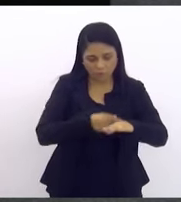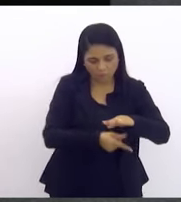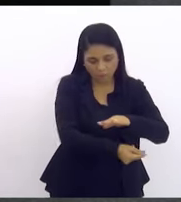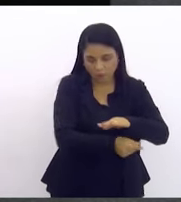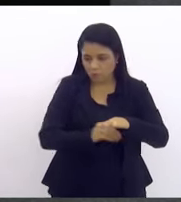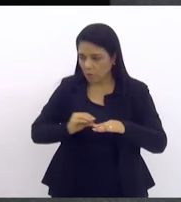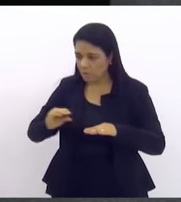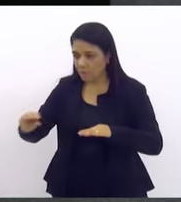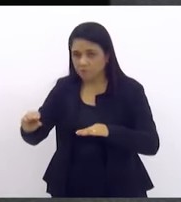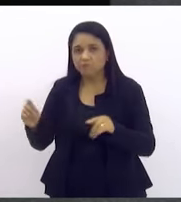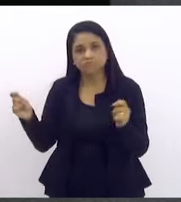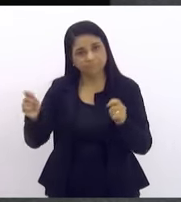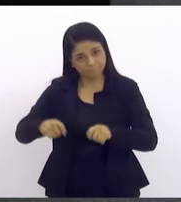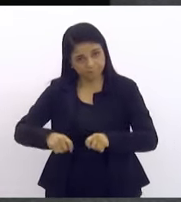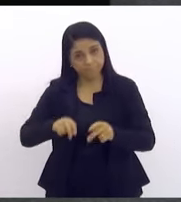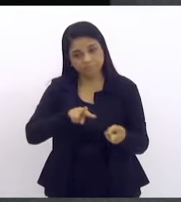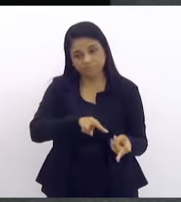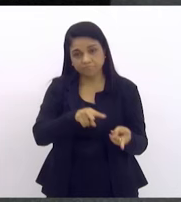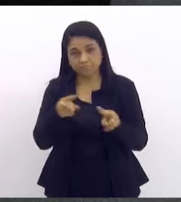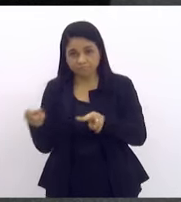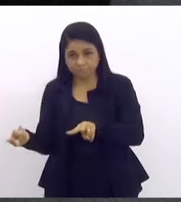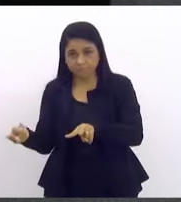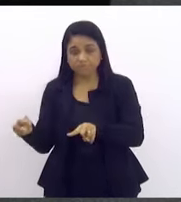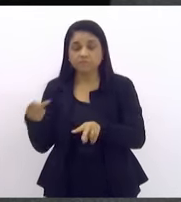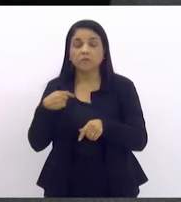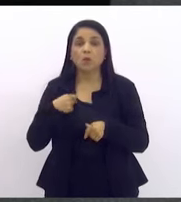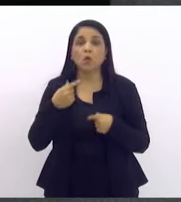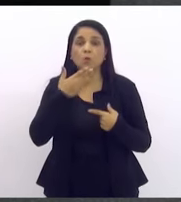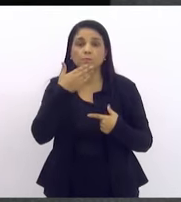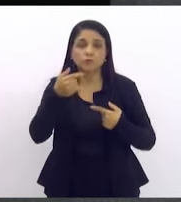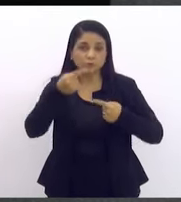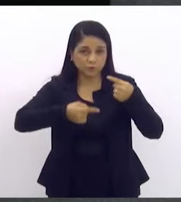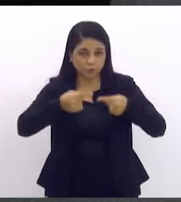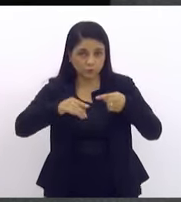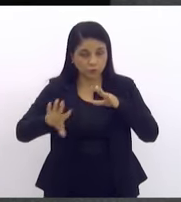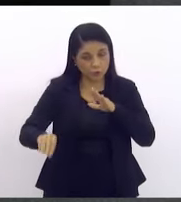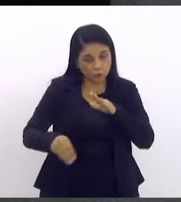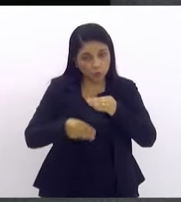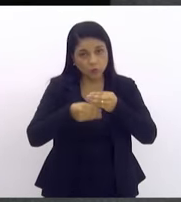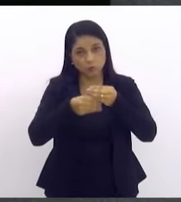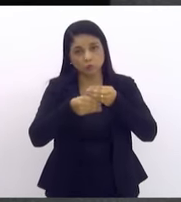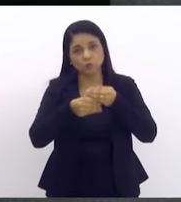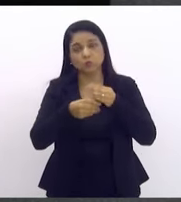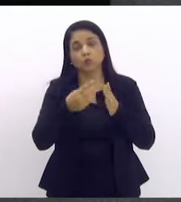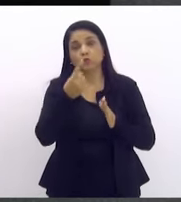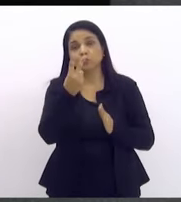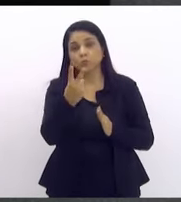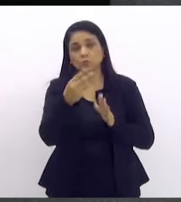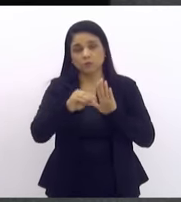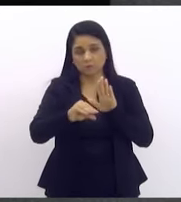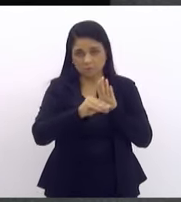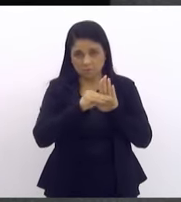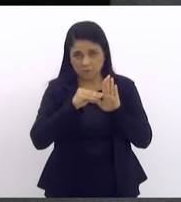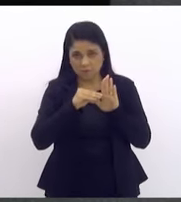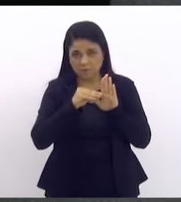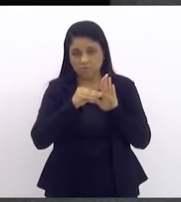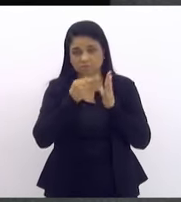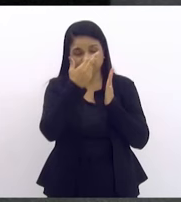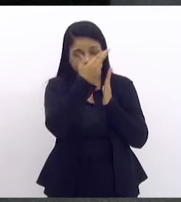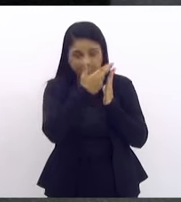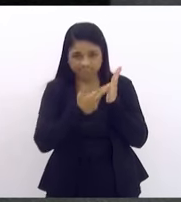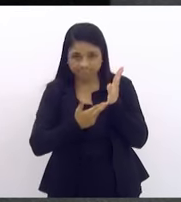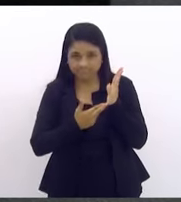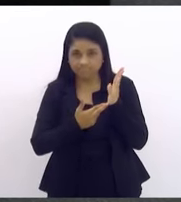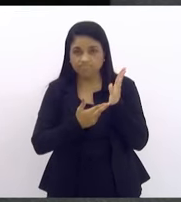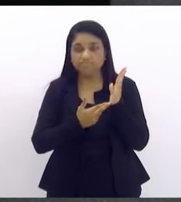discutir, porque fiz duas emendas meramente redacionais, que